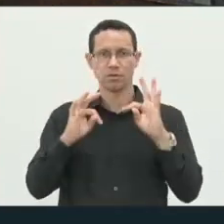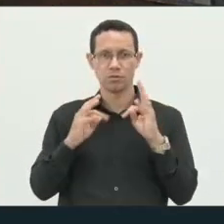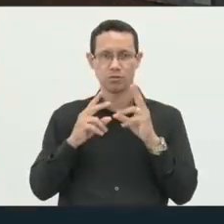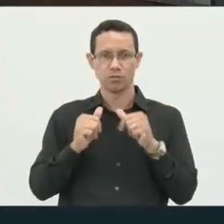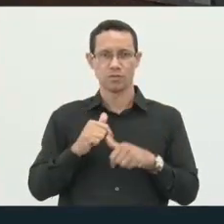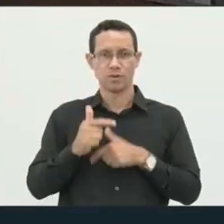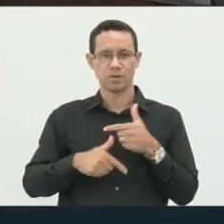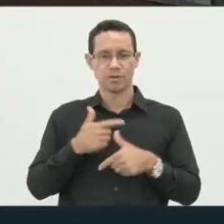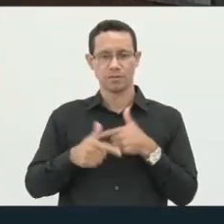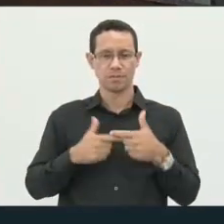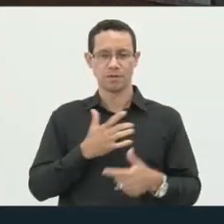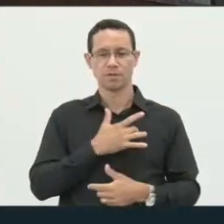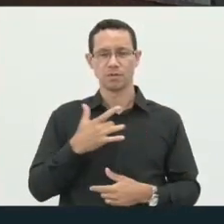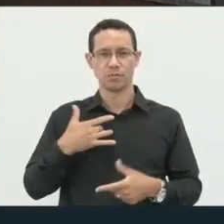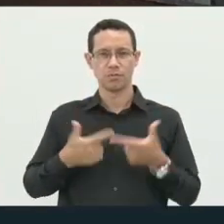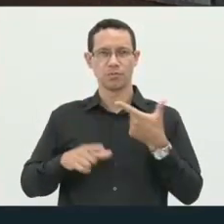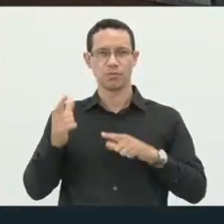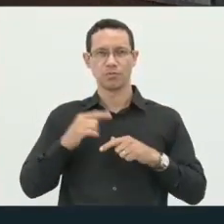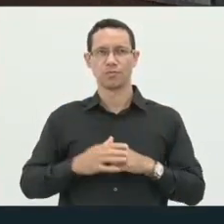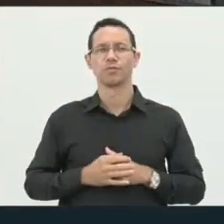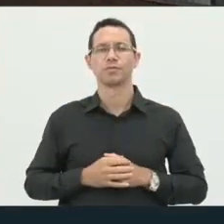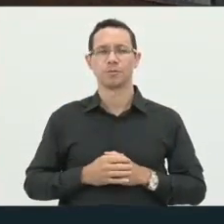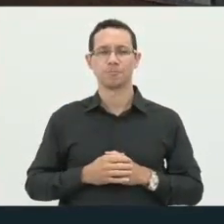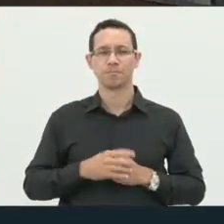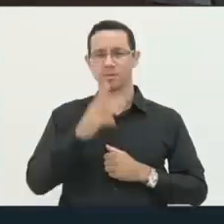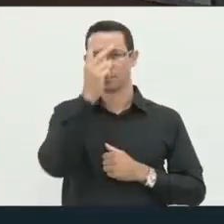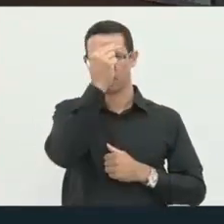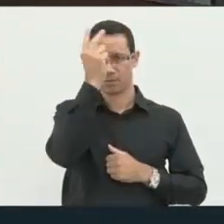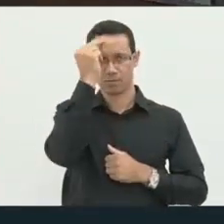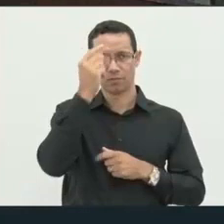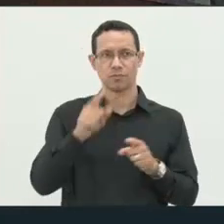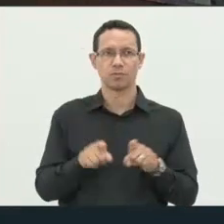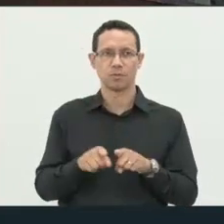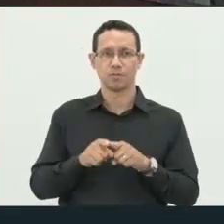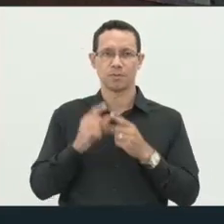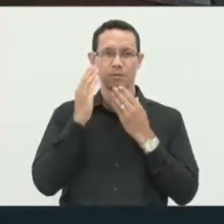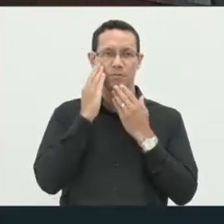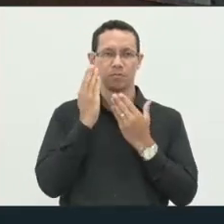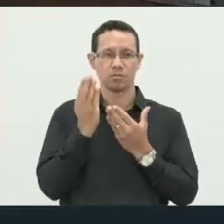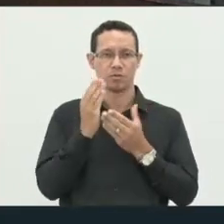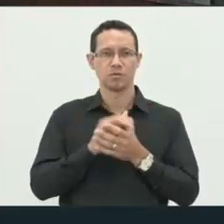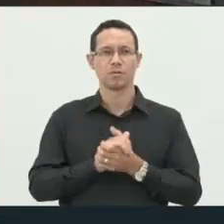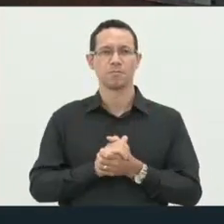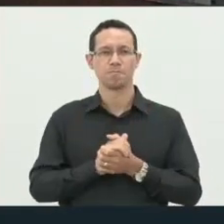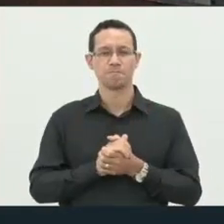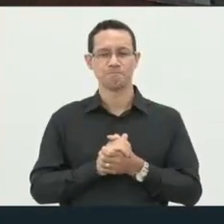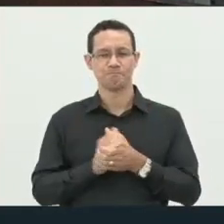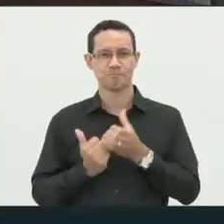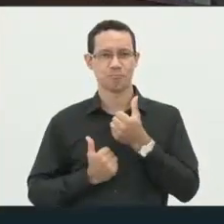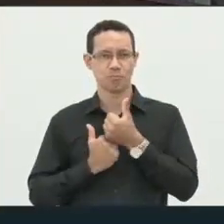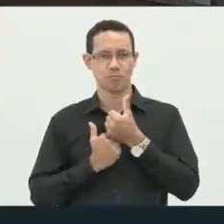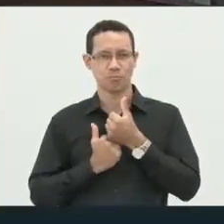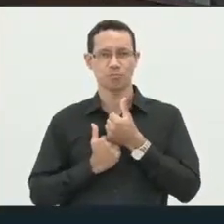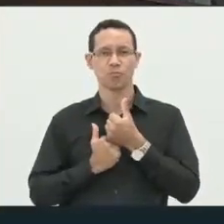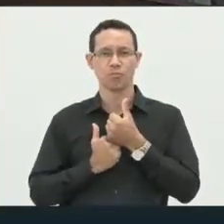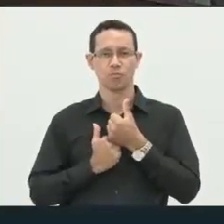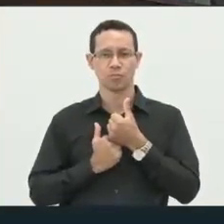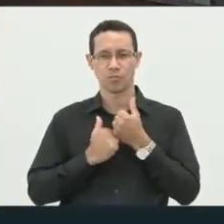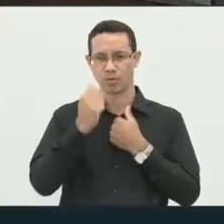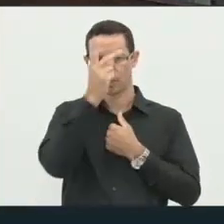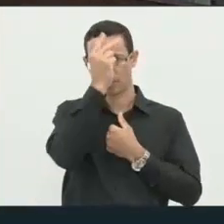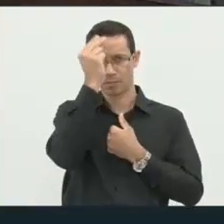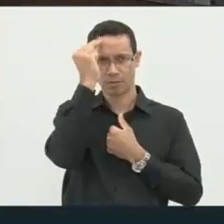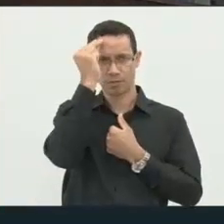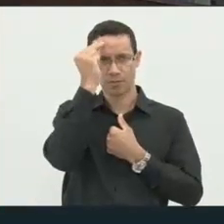e de outros ramos na cidade estão na prefeitura também então eu agradeço e conto com o apoio do prefeito e de toda sua equipe